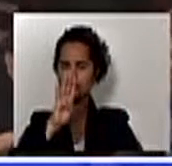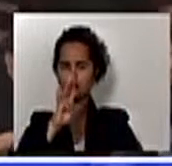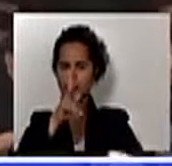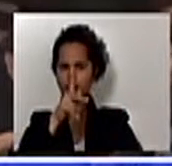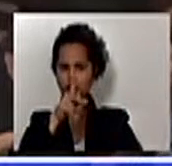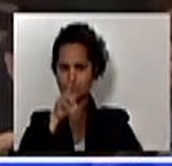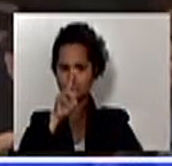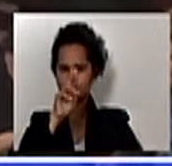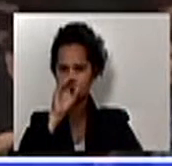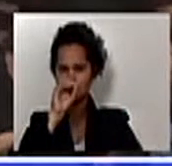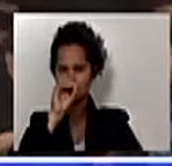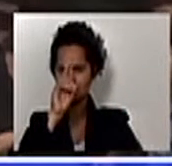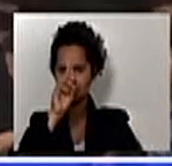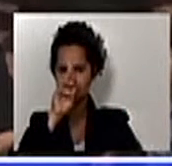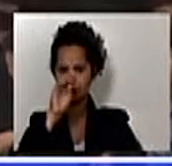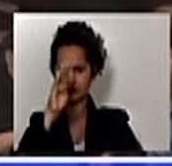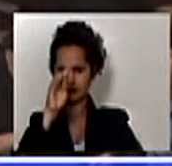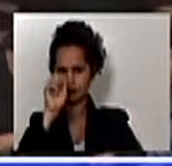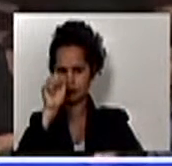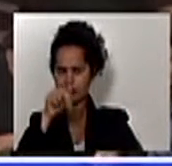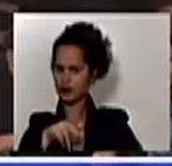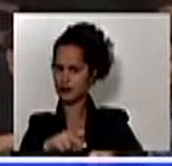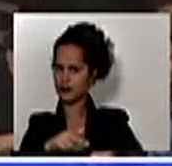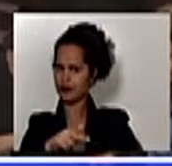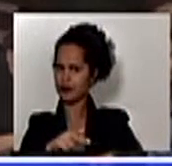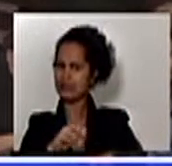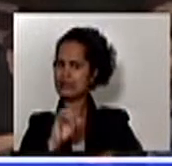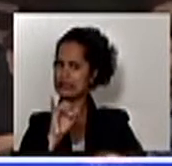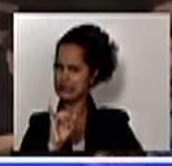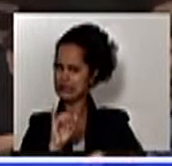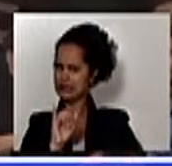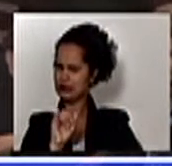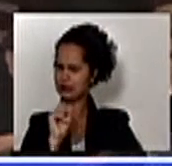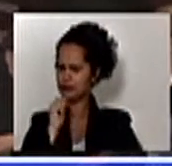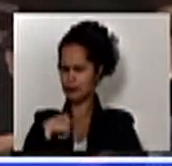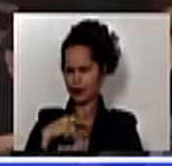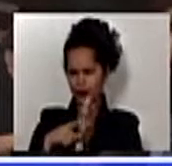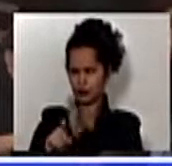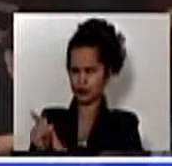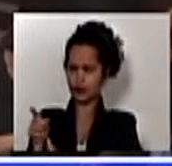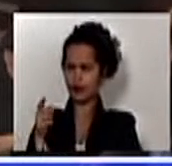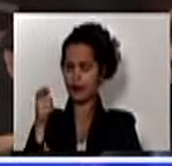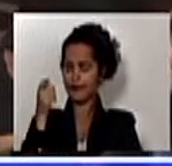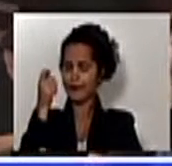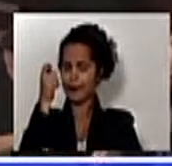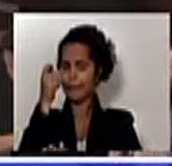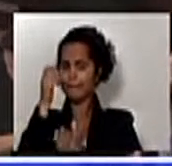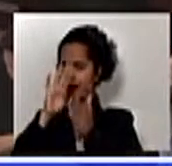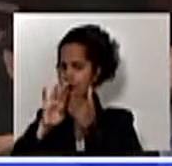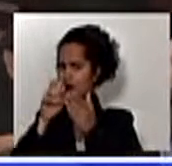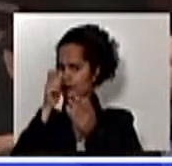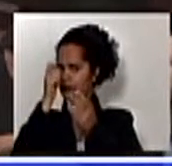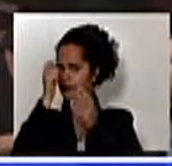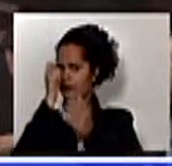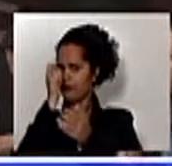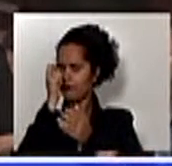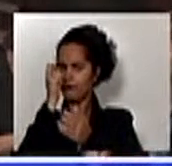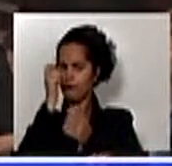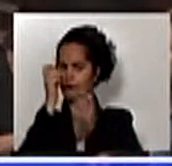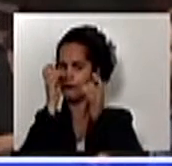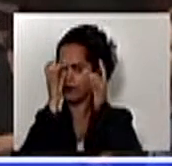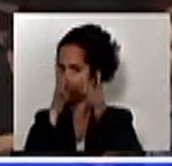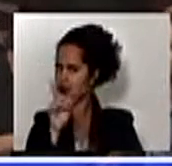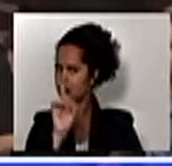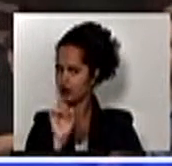A minha pergunta... Não acontecendo isso, o Estado tem um plano B para que se possa